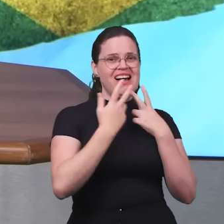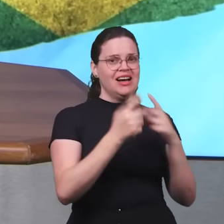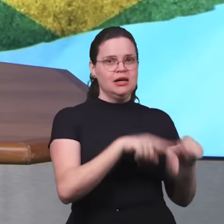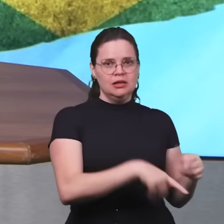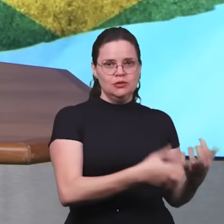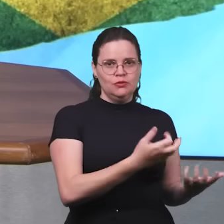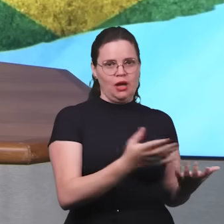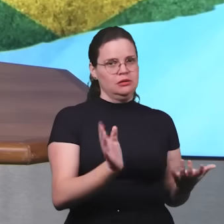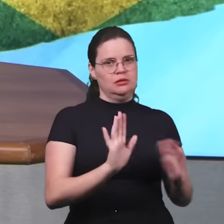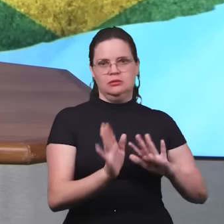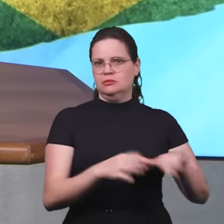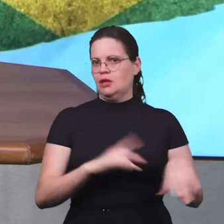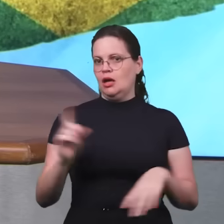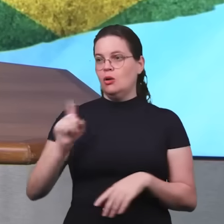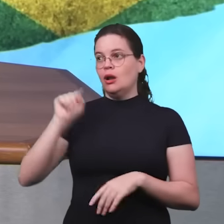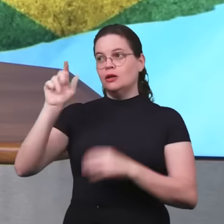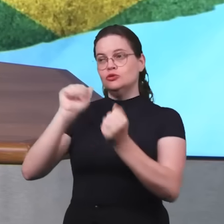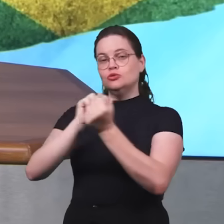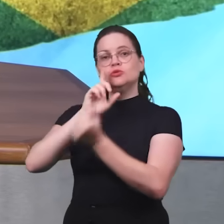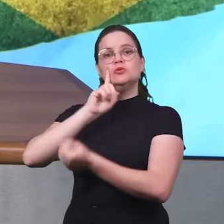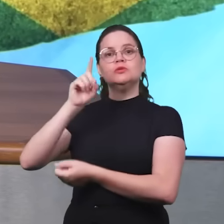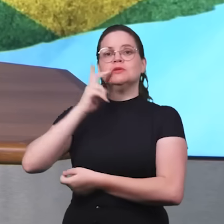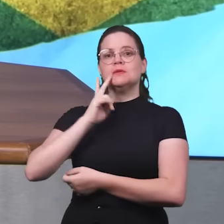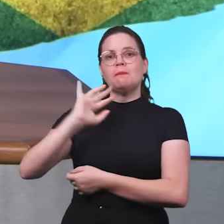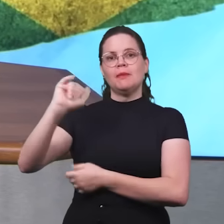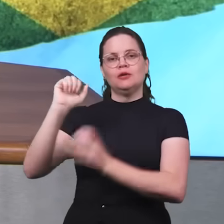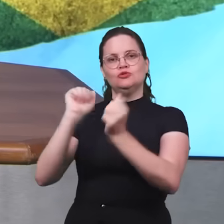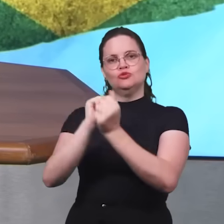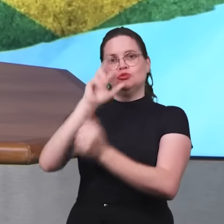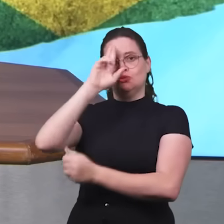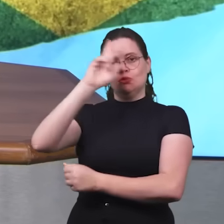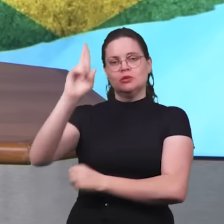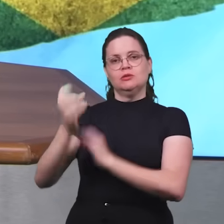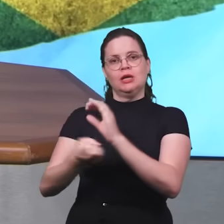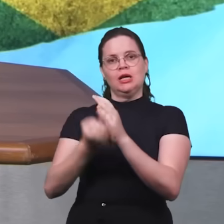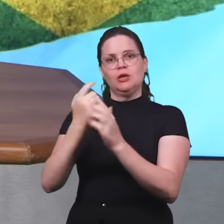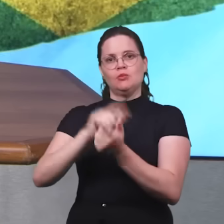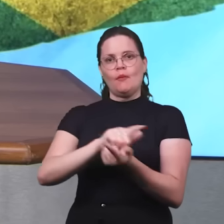com o Pai, junto com o Criador, junto com o nosso Senhor.